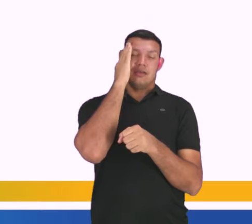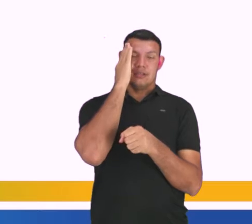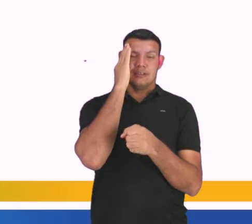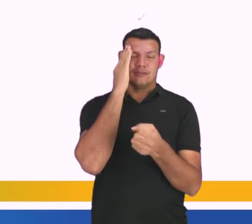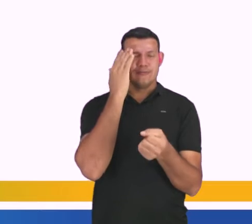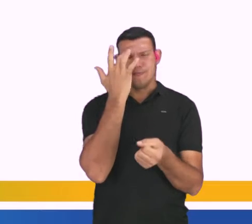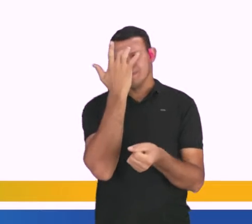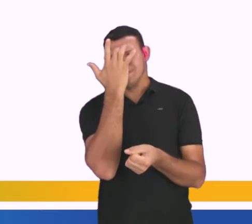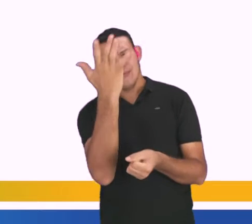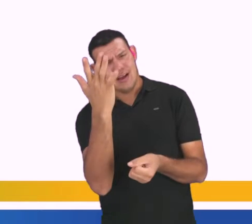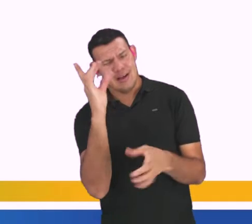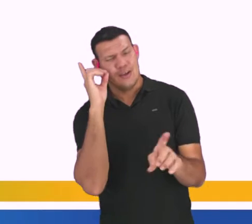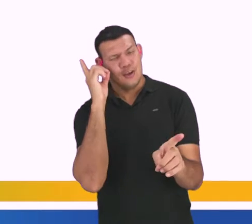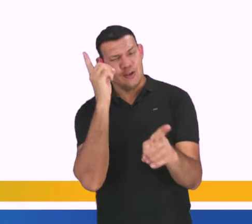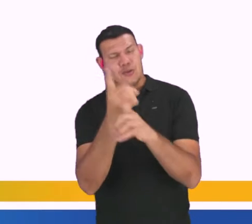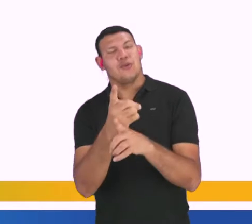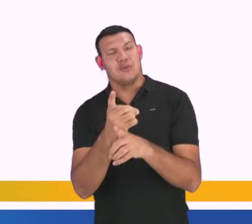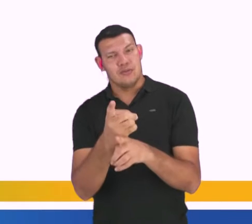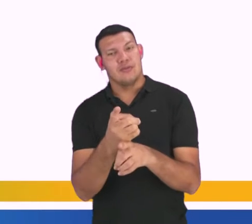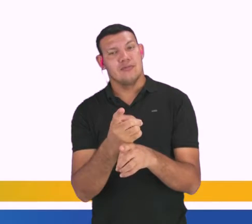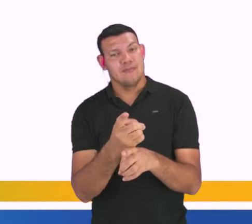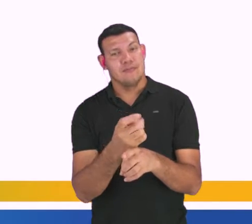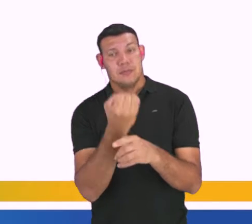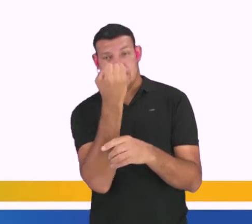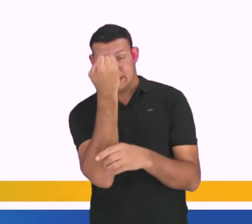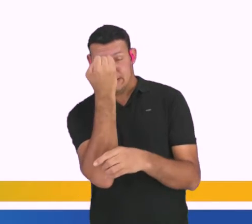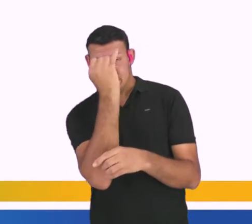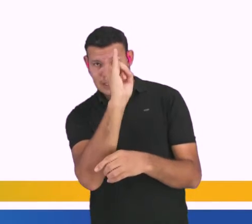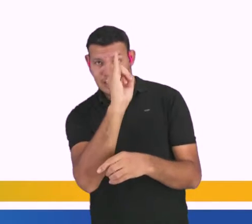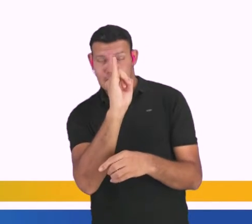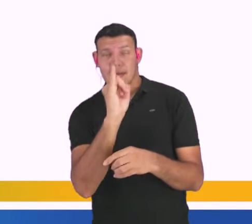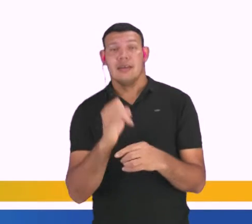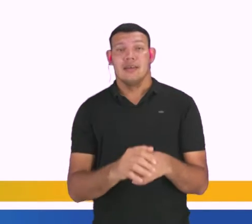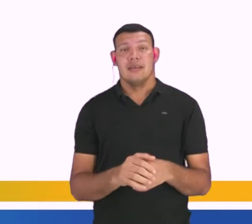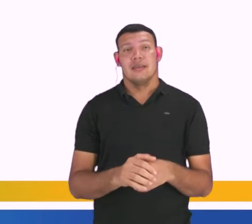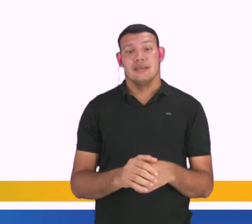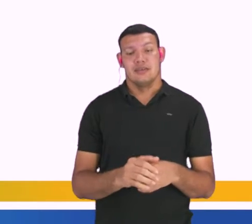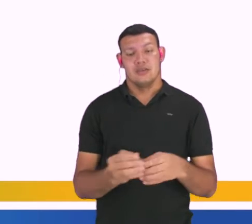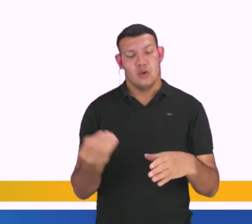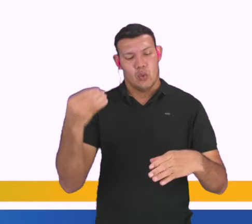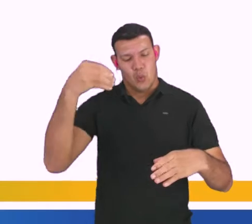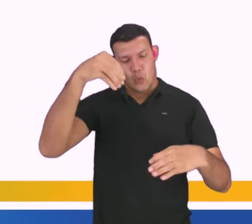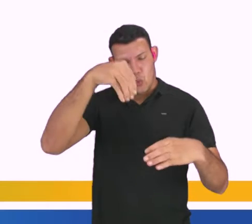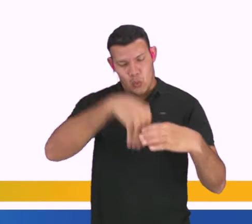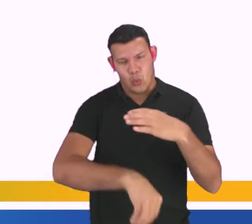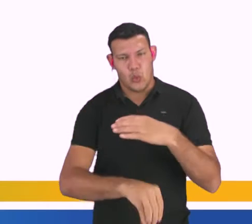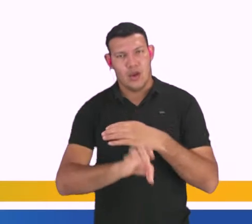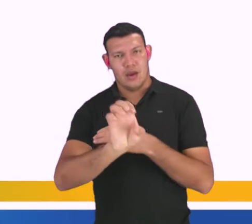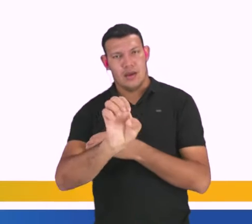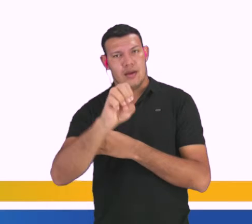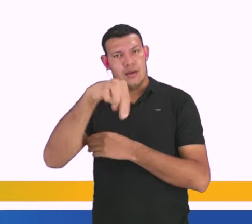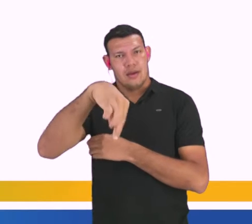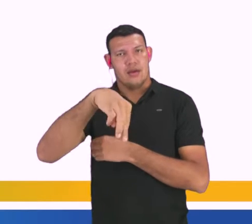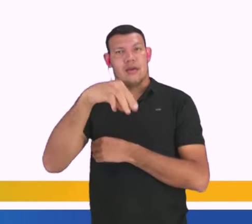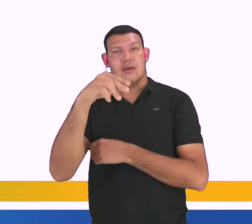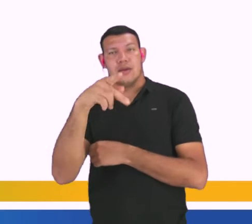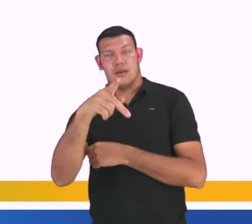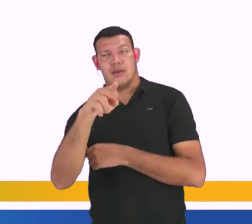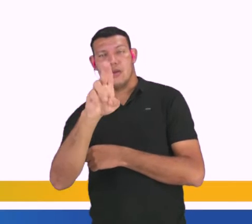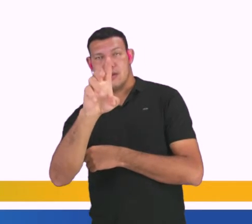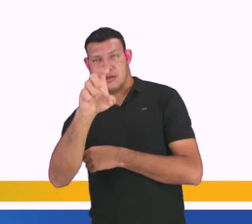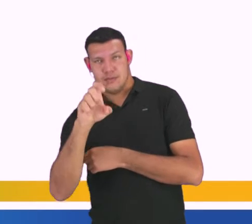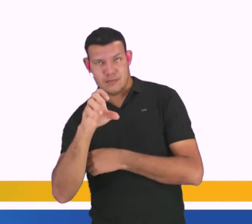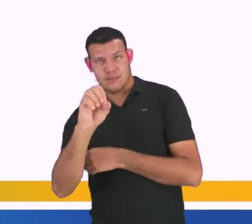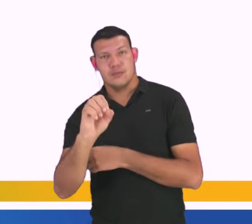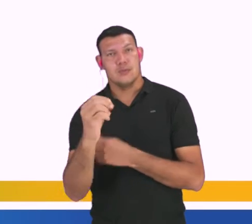volume é utilizando essa ideia do empuxo, porque o líquido deslocado, então, aí você sabe que é igual ao valor do líquido que